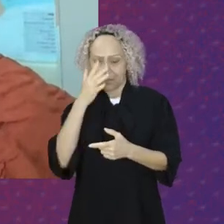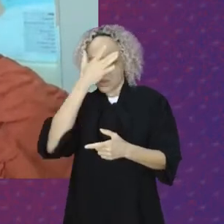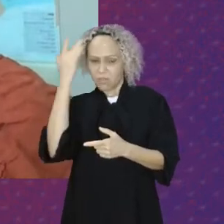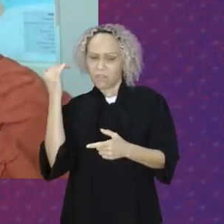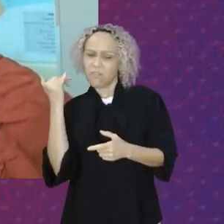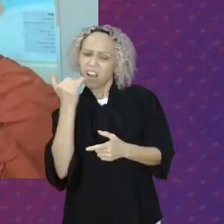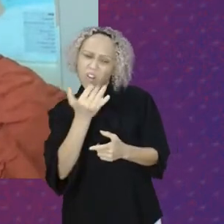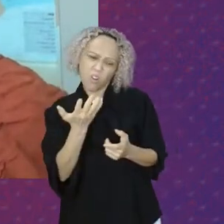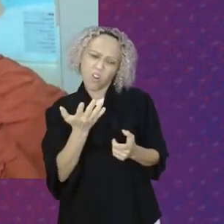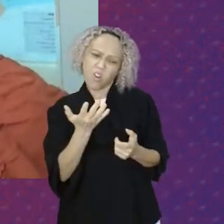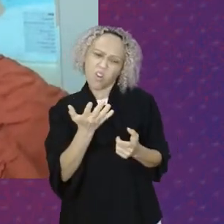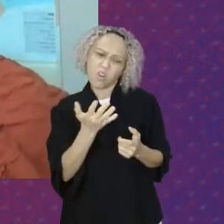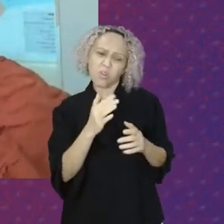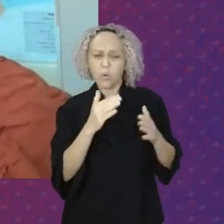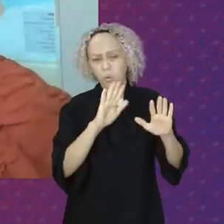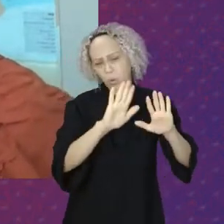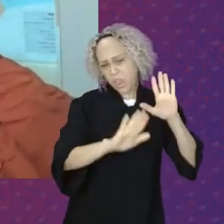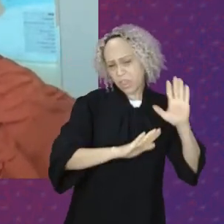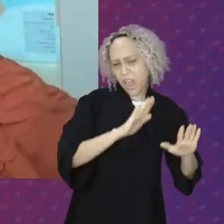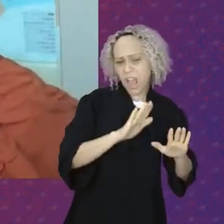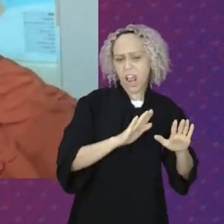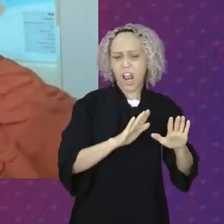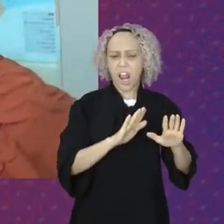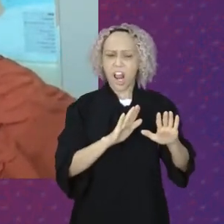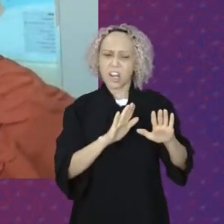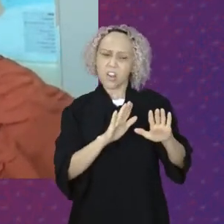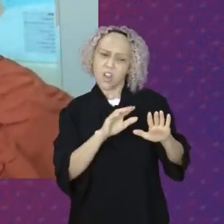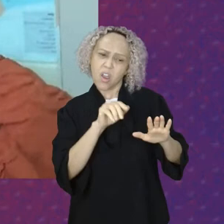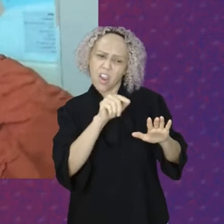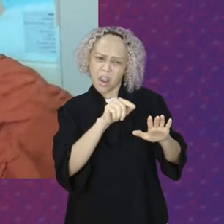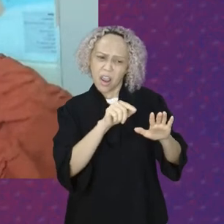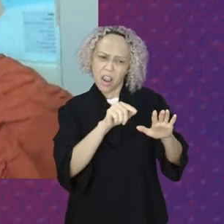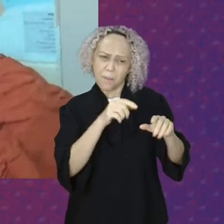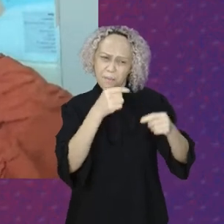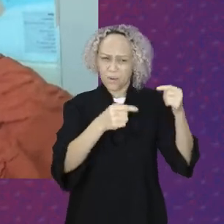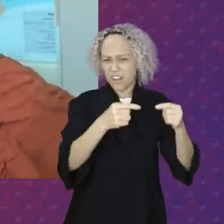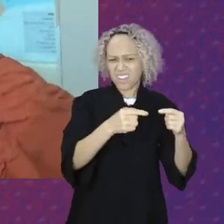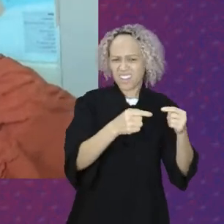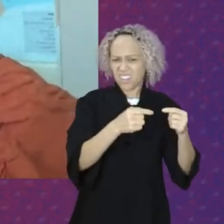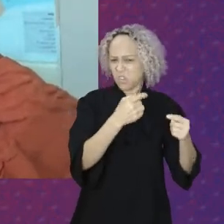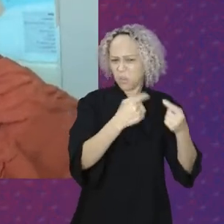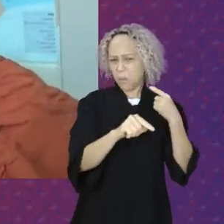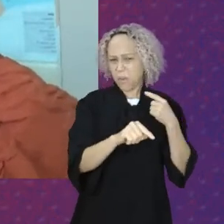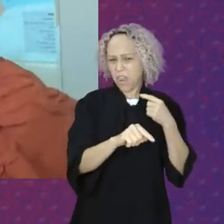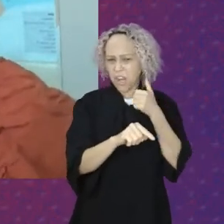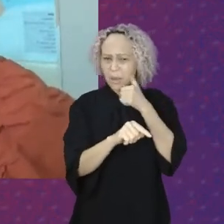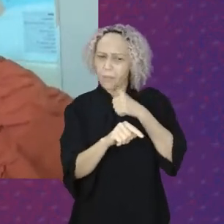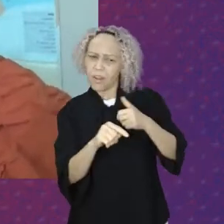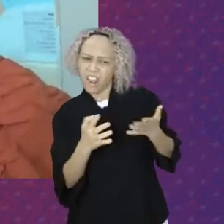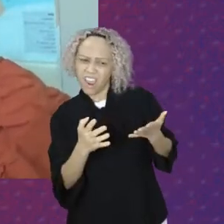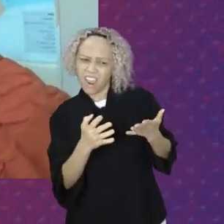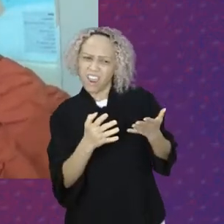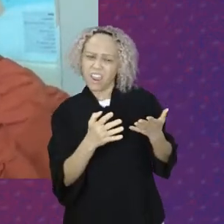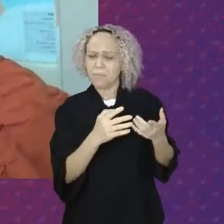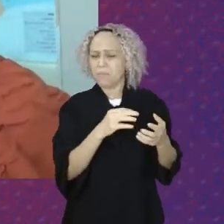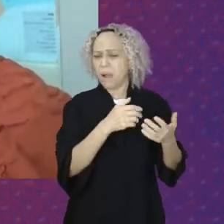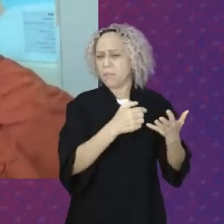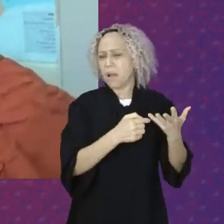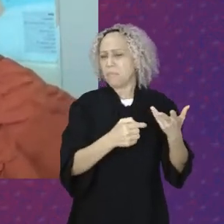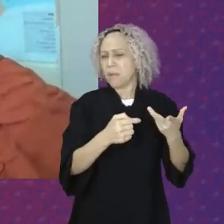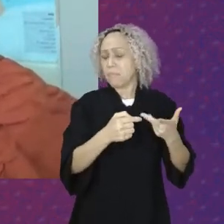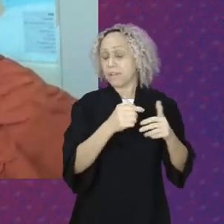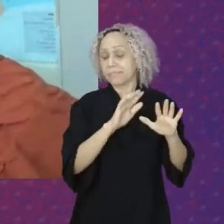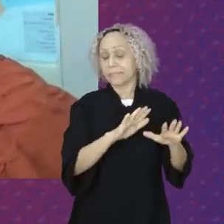Então, eu também, claro, vivi uma realidade, já tinha concepções bem definidas, então poucas coisas